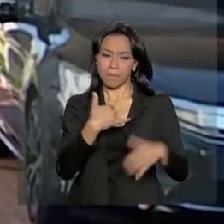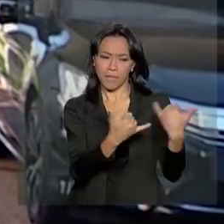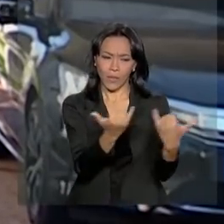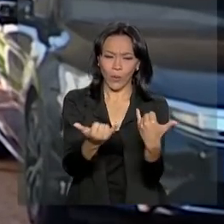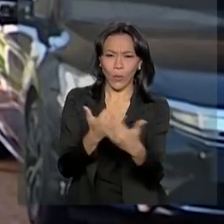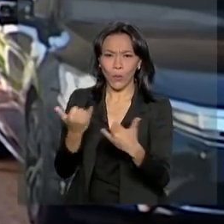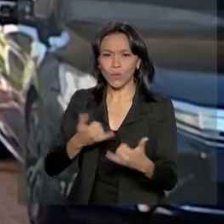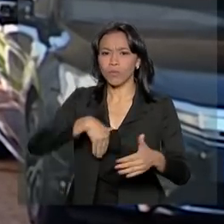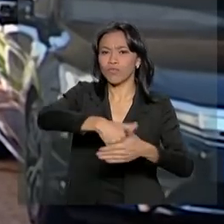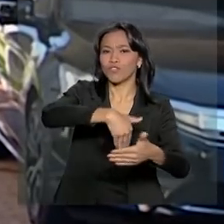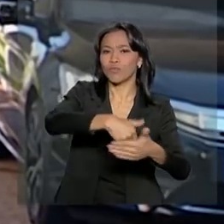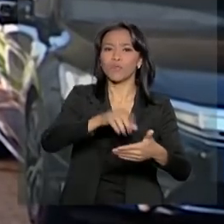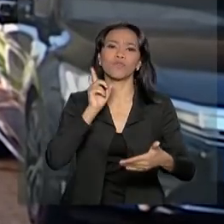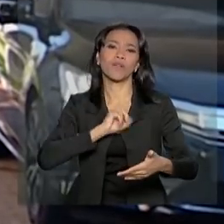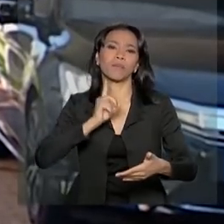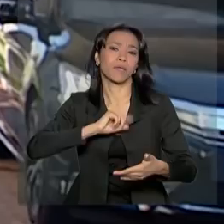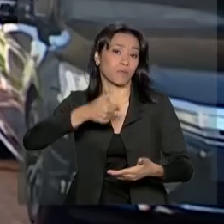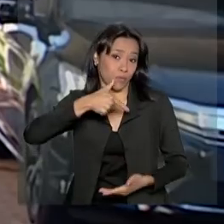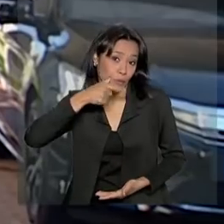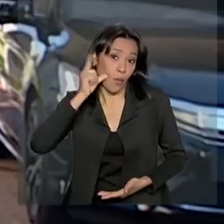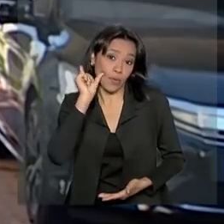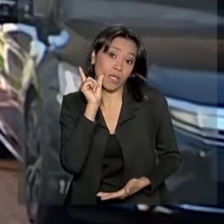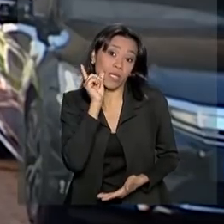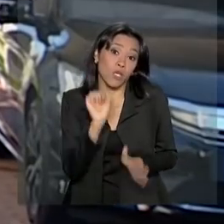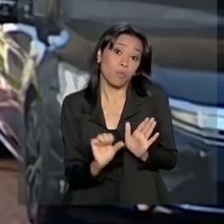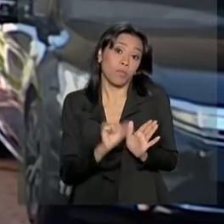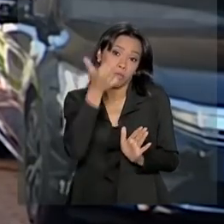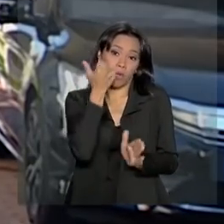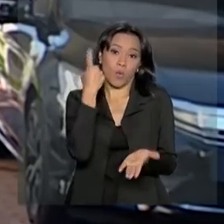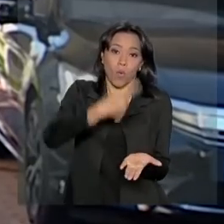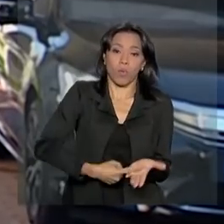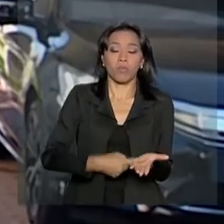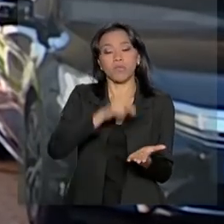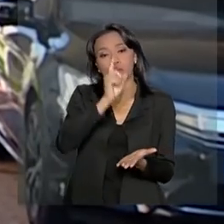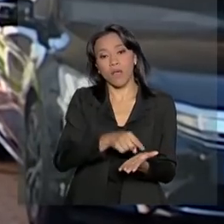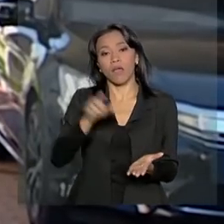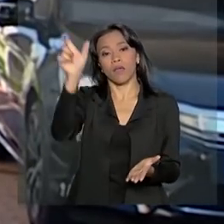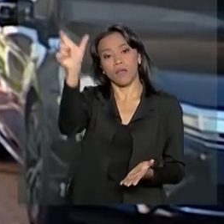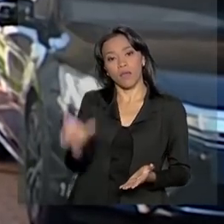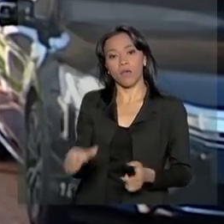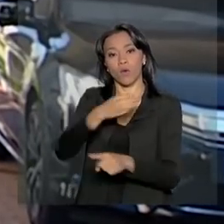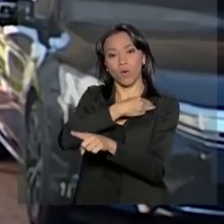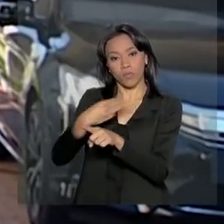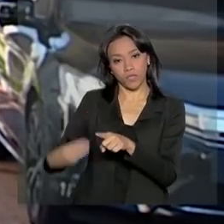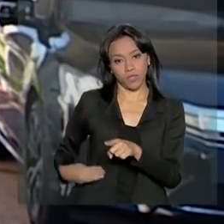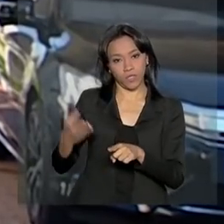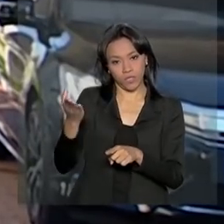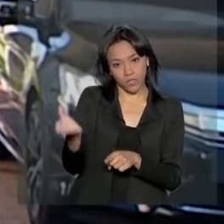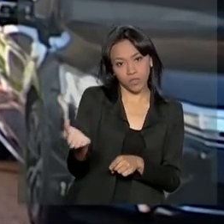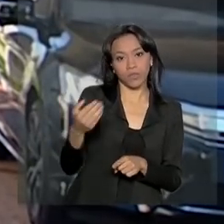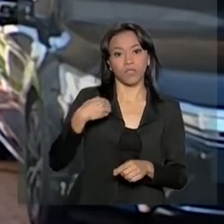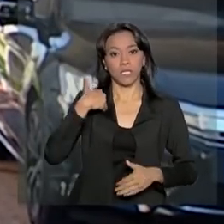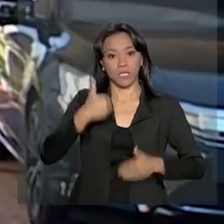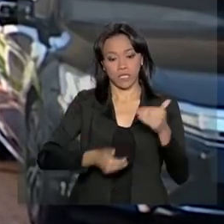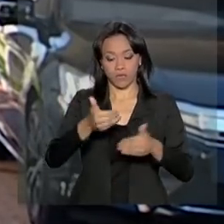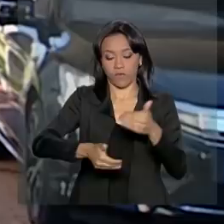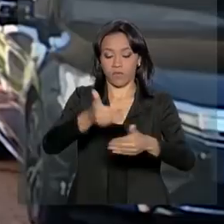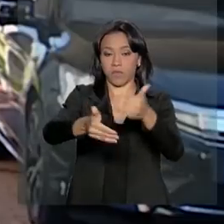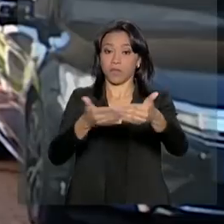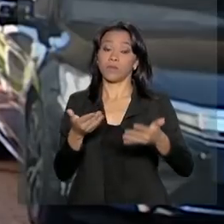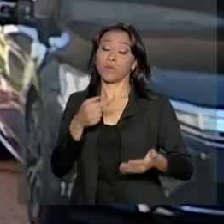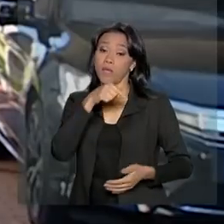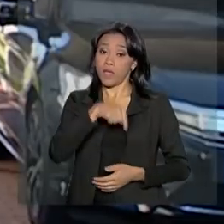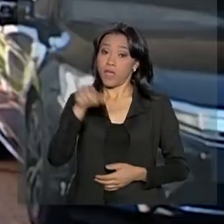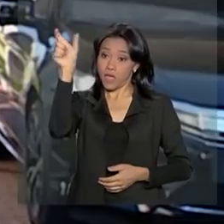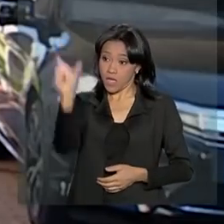jogo do Flamengo de ontem e o primeiro compromisso dele é com o ministro do Desenvolvimento Regional. Gustavo Canuto é um dos